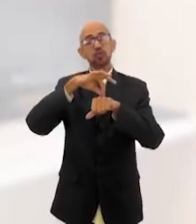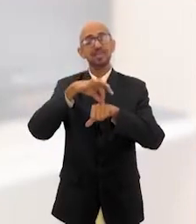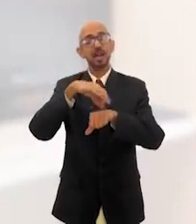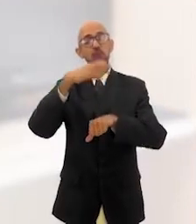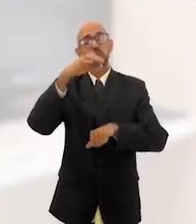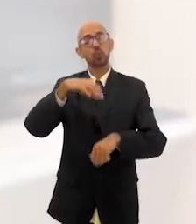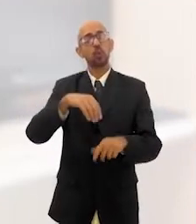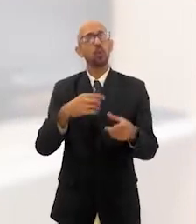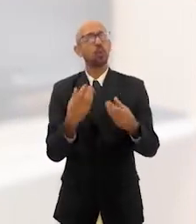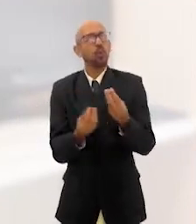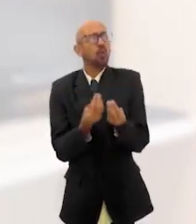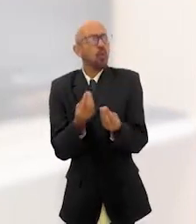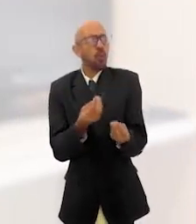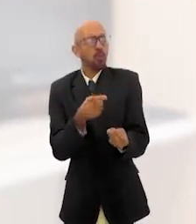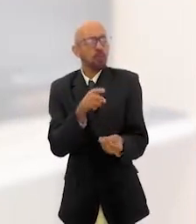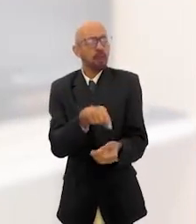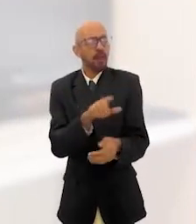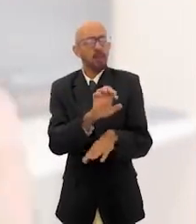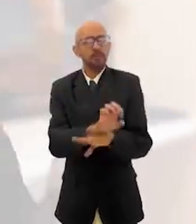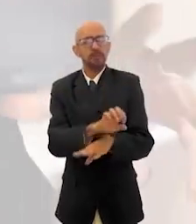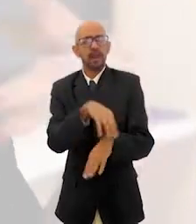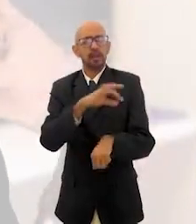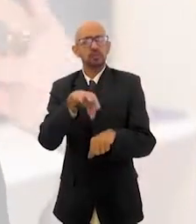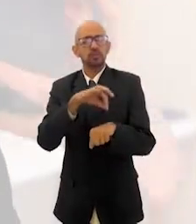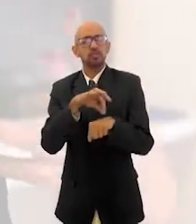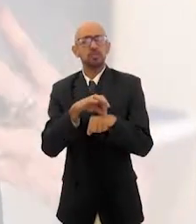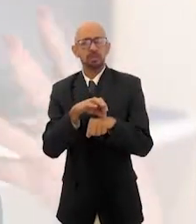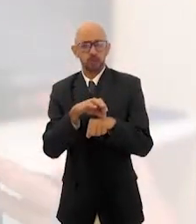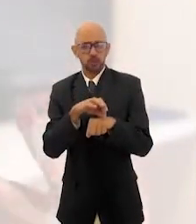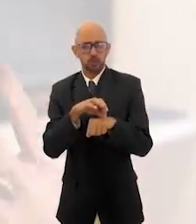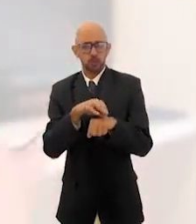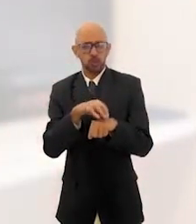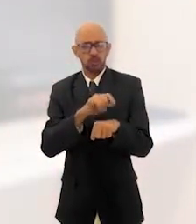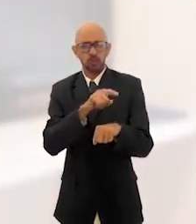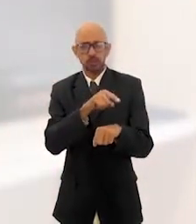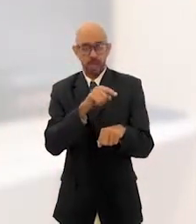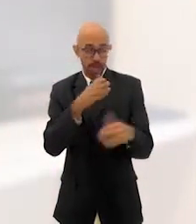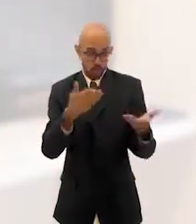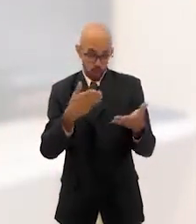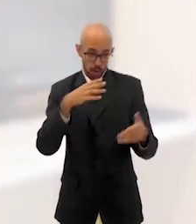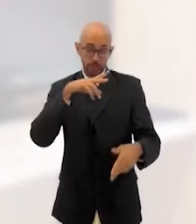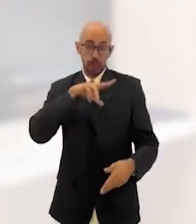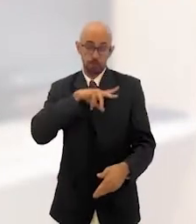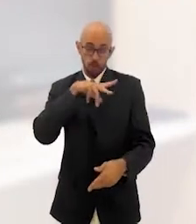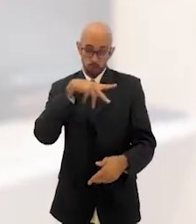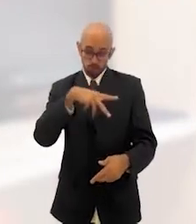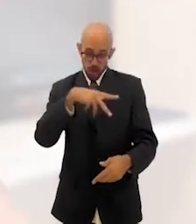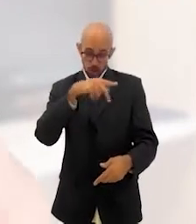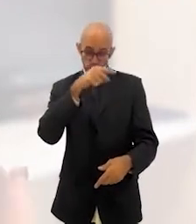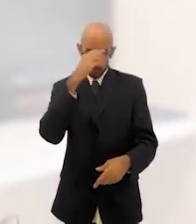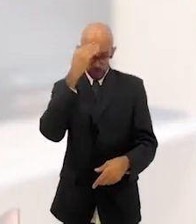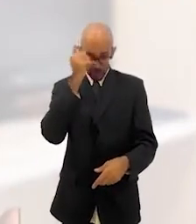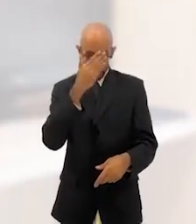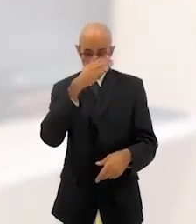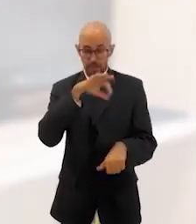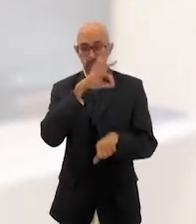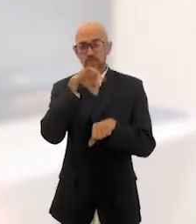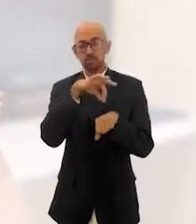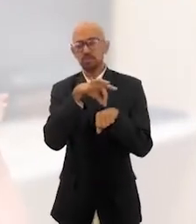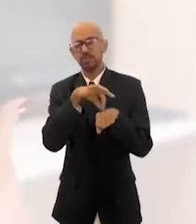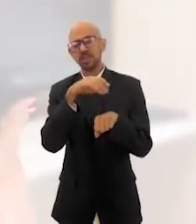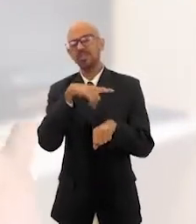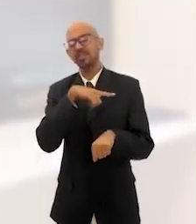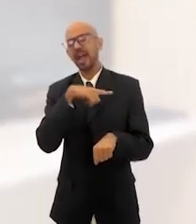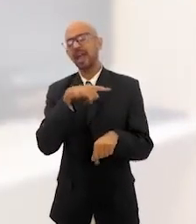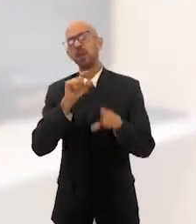Santo. Como é o Espírito Santo? Porque você esteve em várias partes do Brasil, agora você está em Portugal. Espírito Santo, o que que você traz